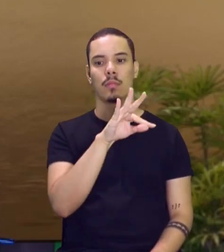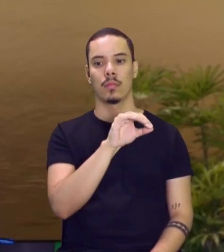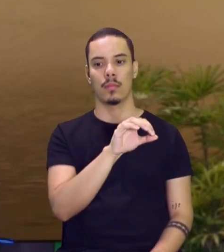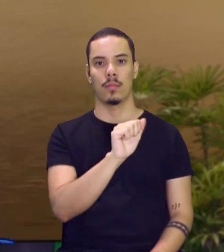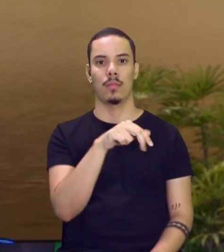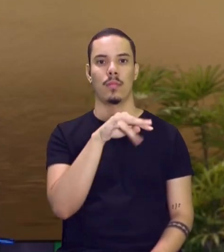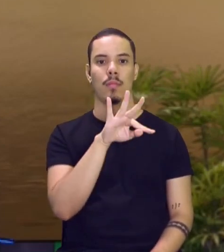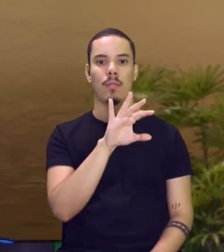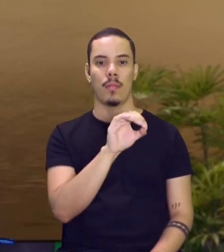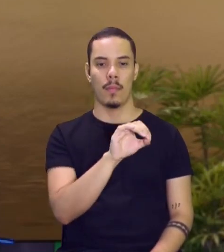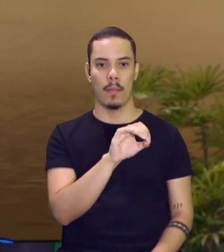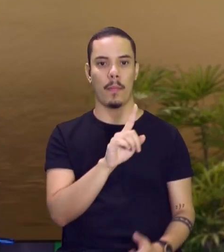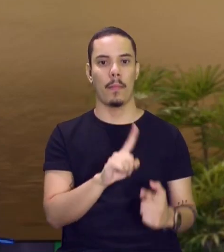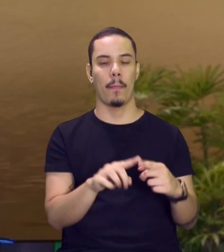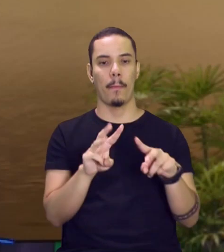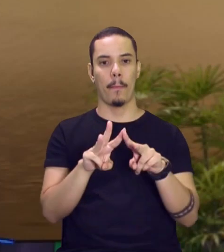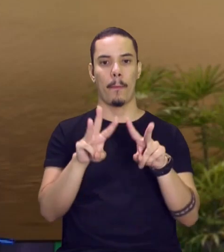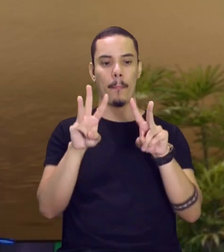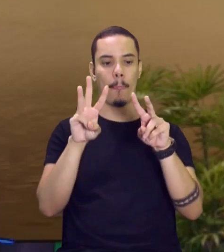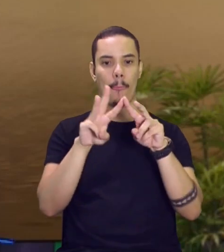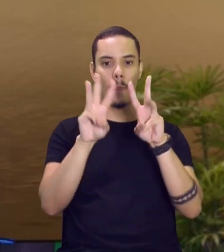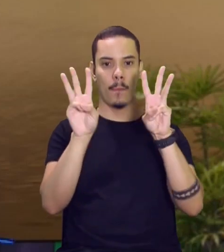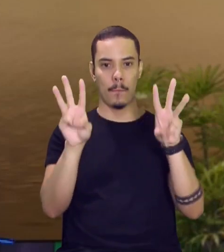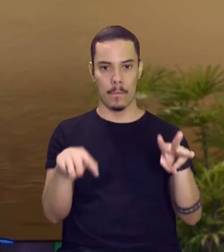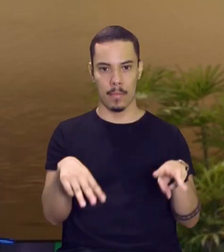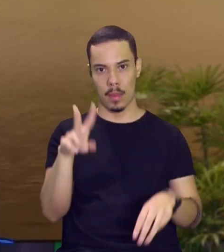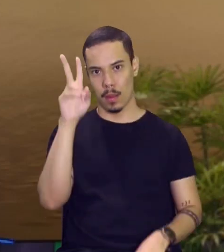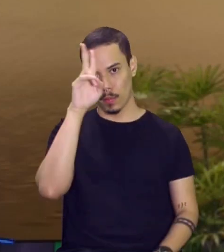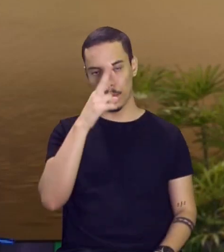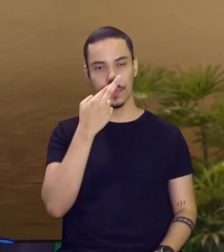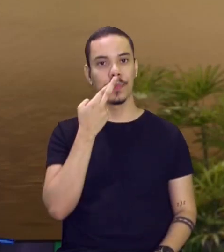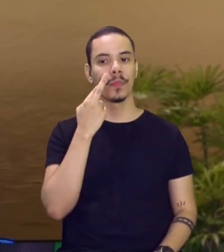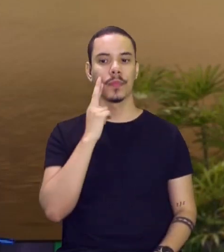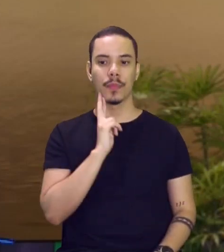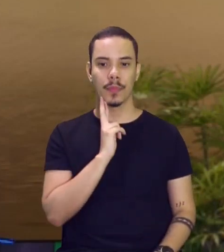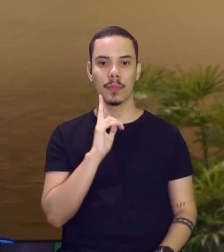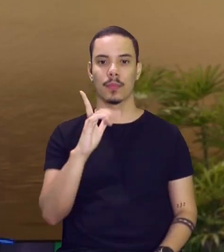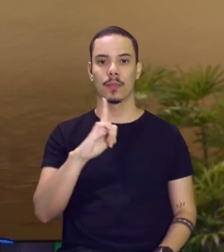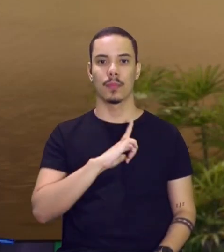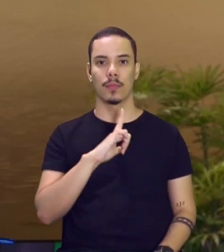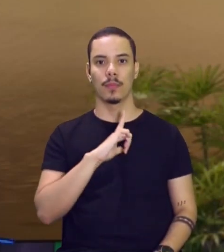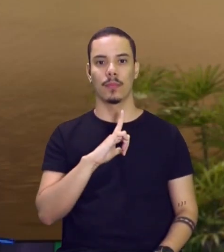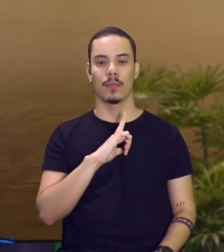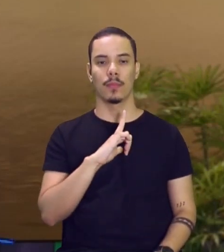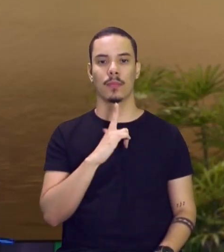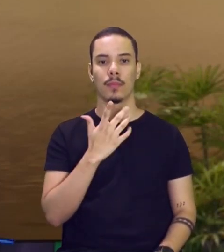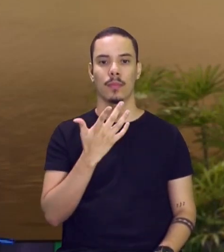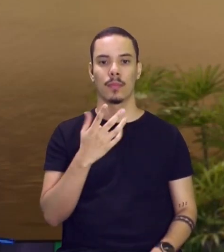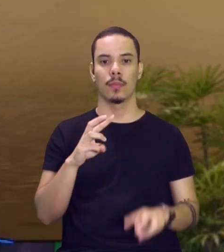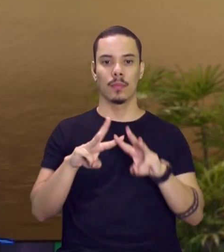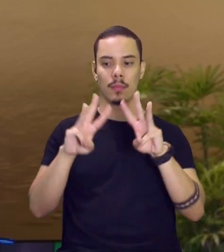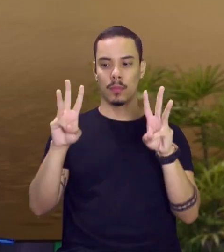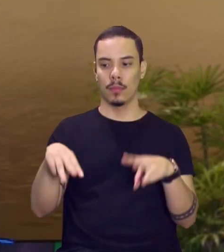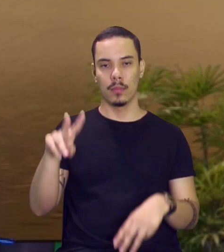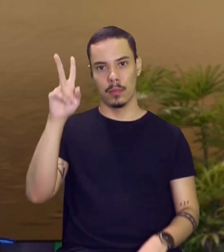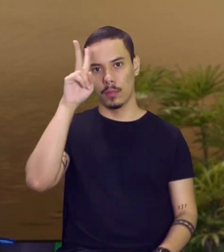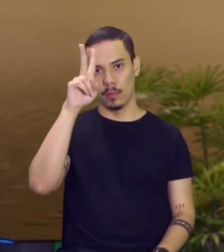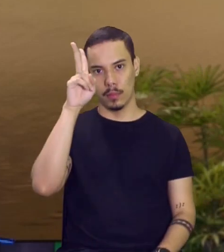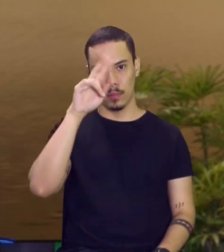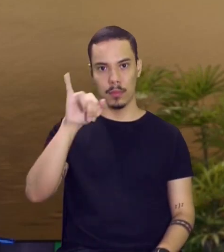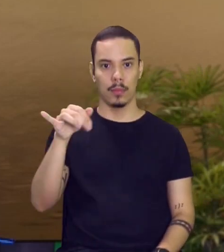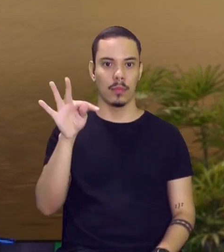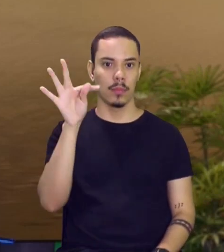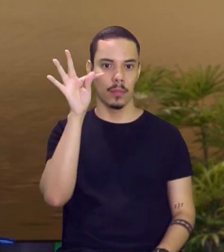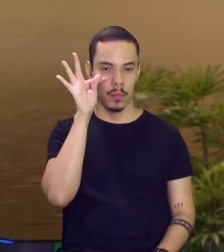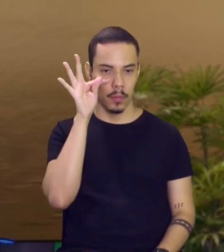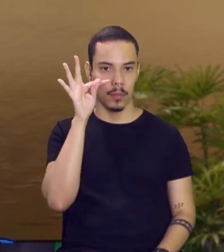o Museu da História do Rondon, você vai ter o Museu da História do Jorge Teixeira, você vai